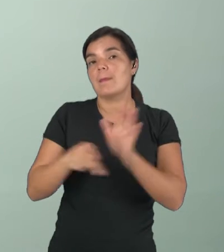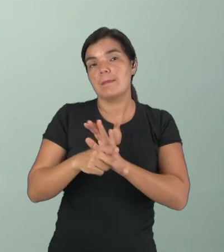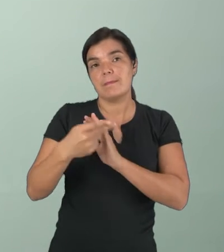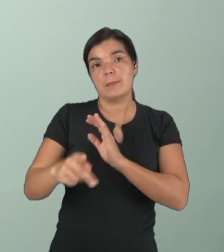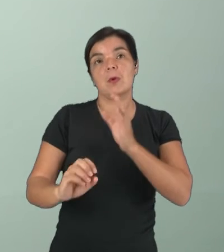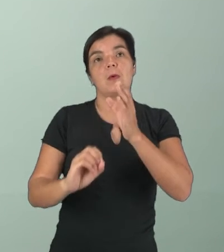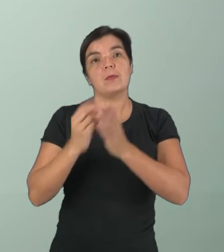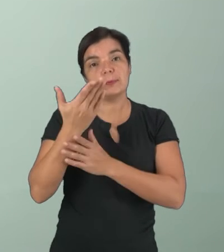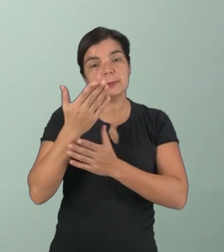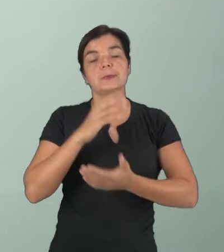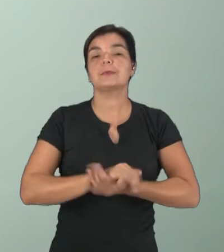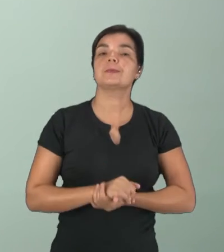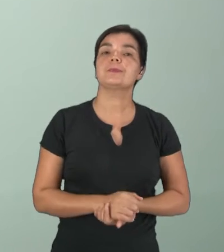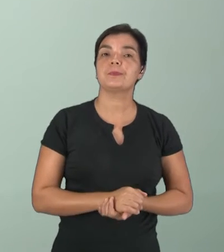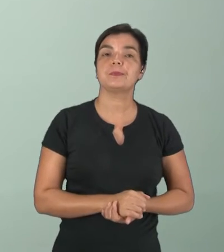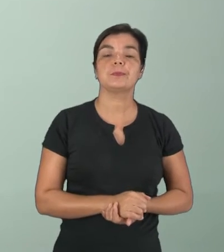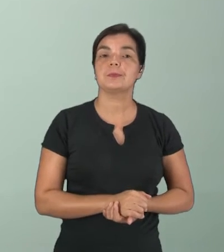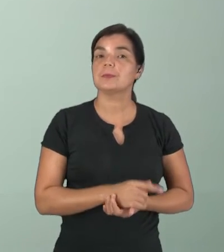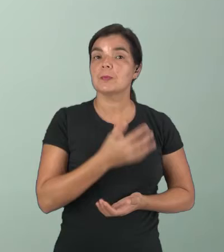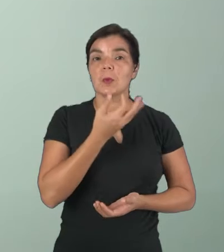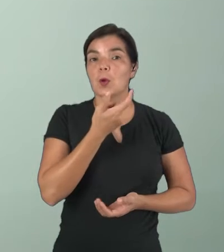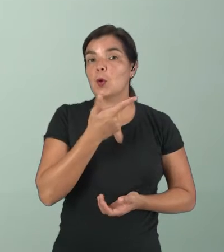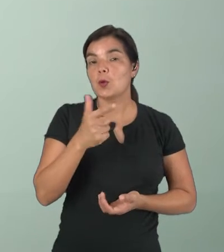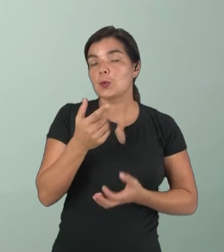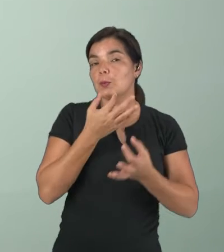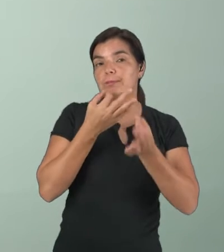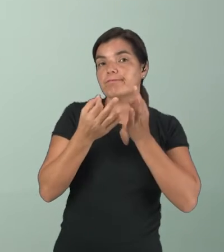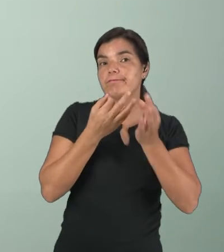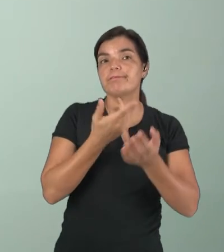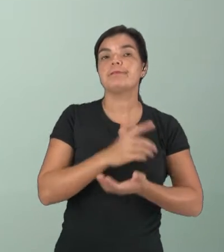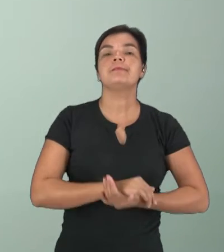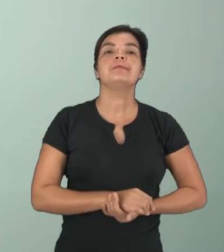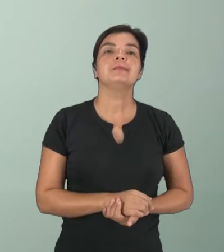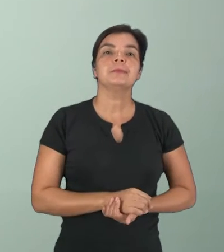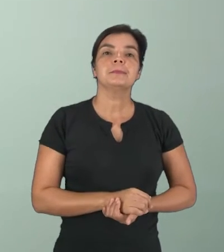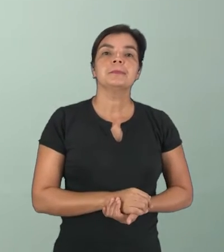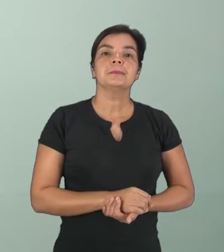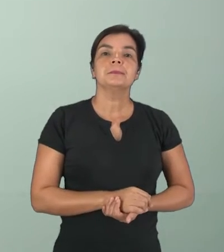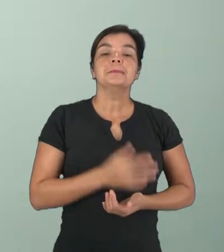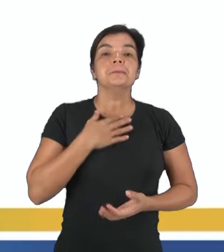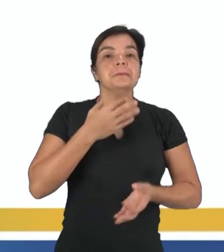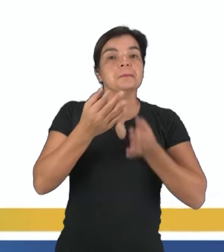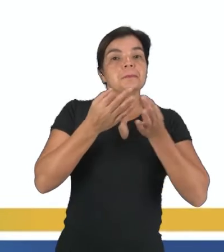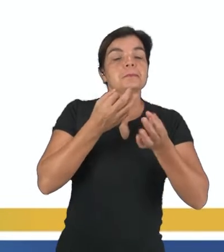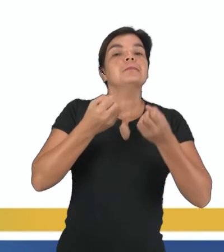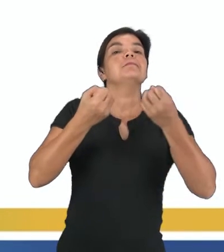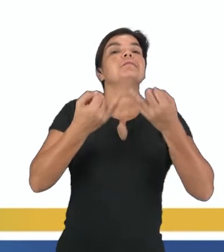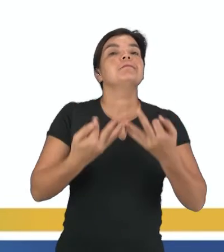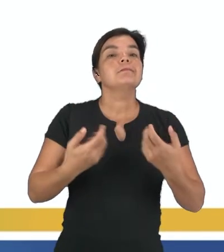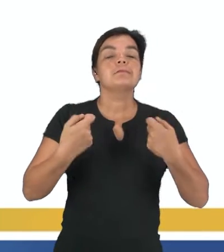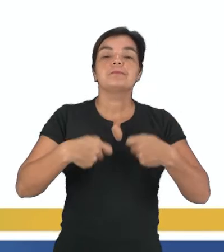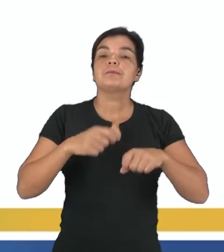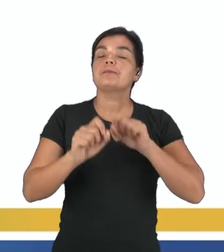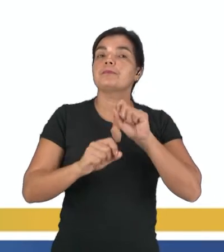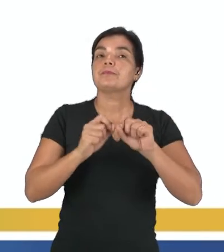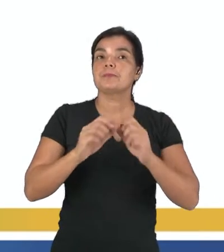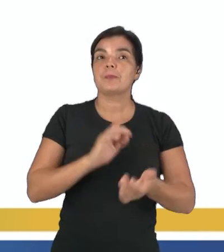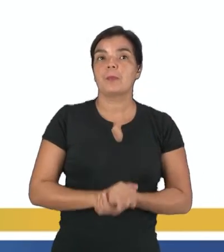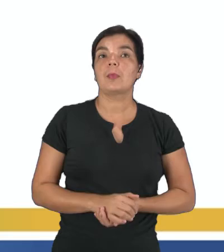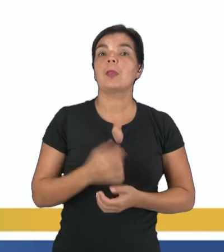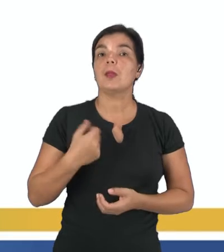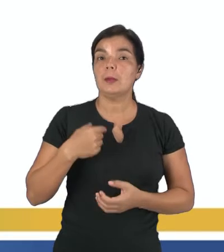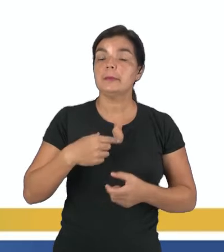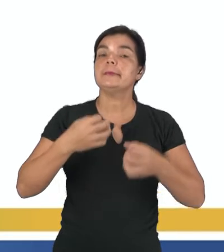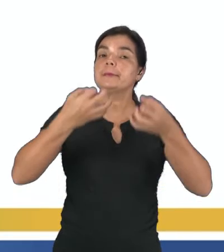fato. Contra fatos não há o quê? Um argumento, né? Para argumentar, o que é preciso? É preciso